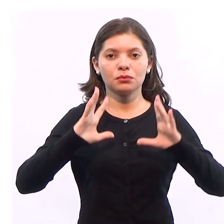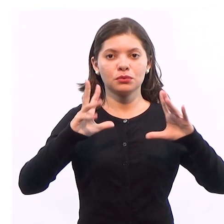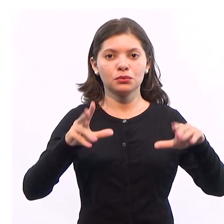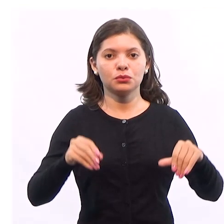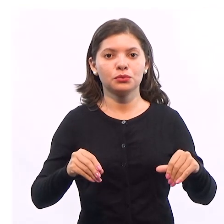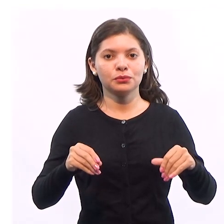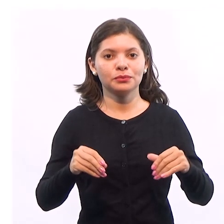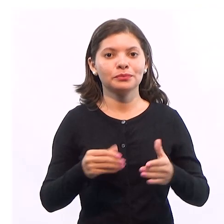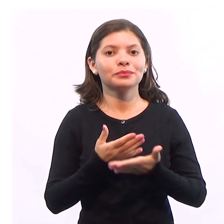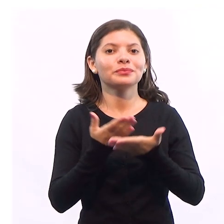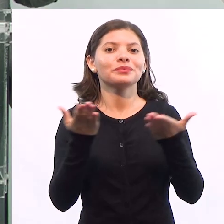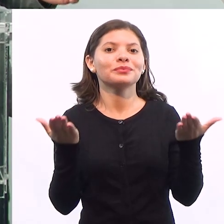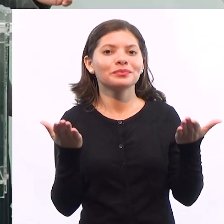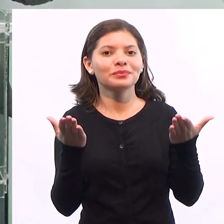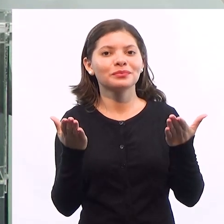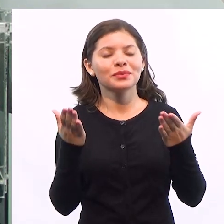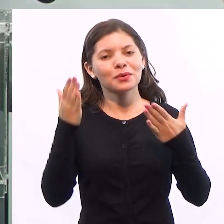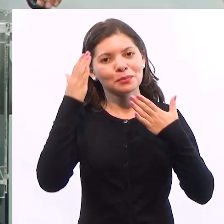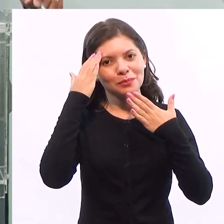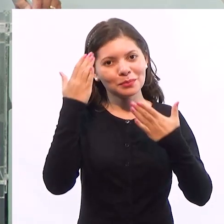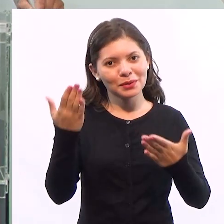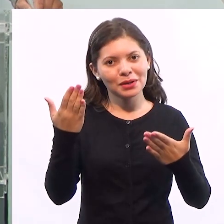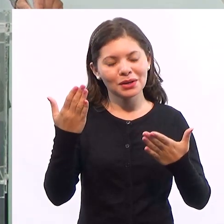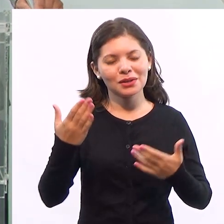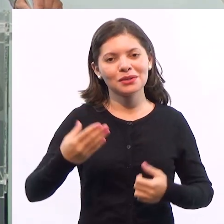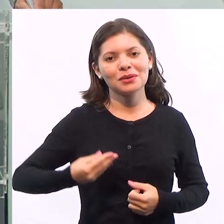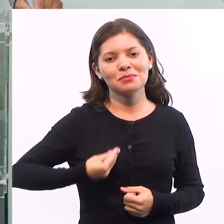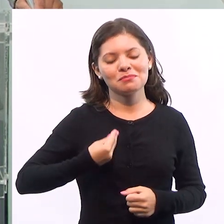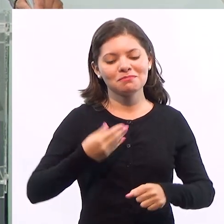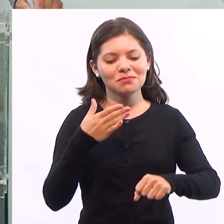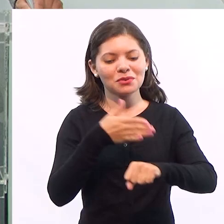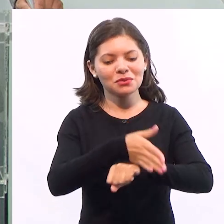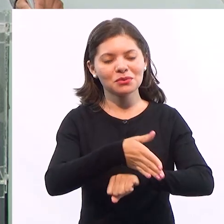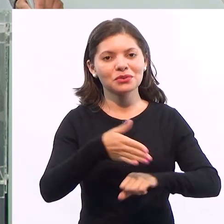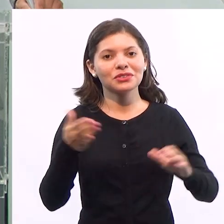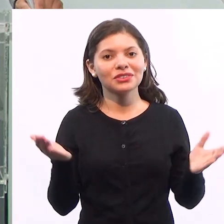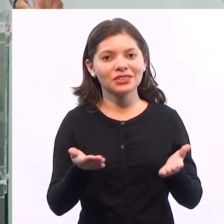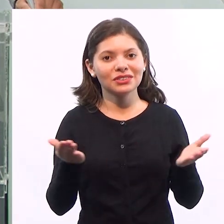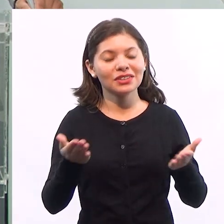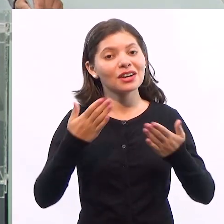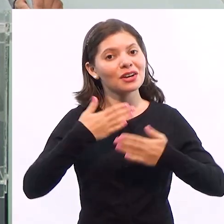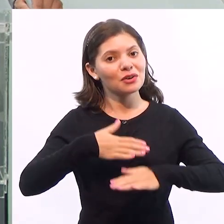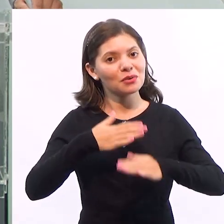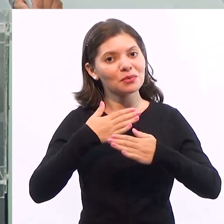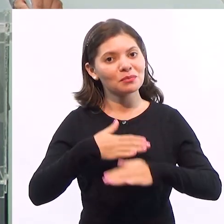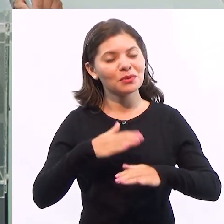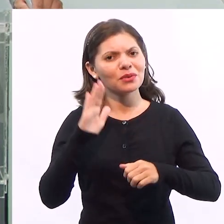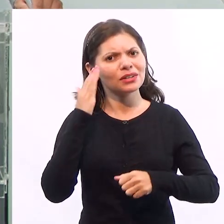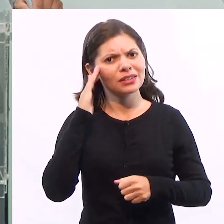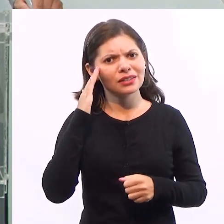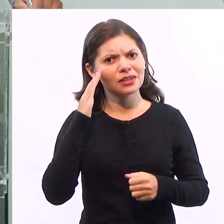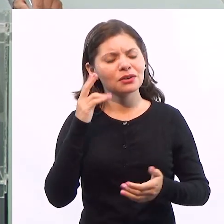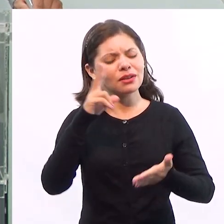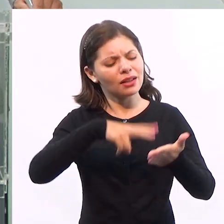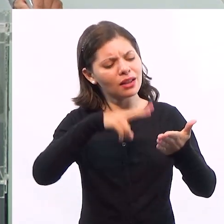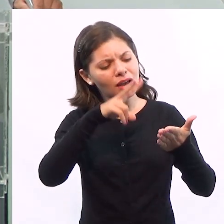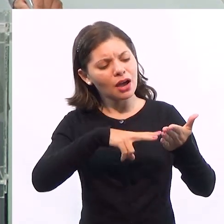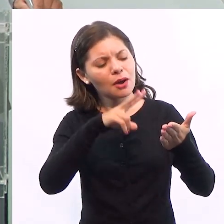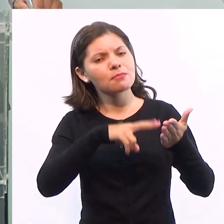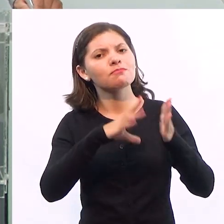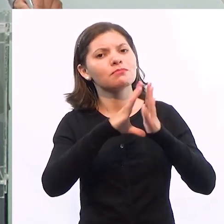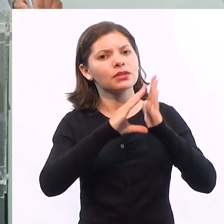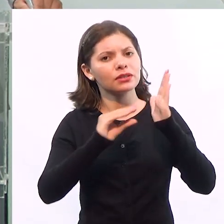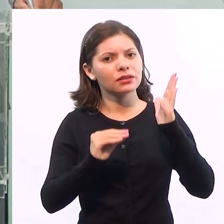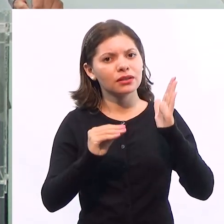um todo. Meu querido, quero te agradecer a tua participação na aula de hoje, fica tranquilo. Se você não entendeu alguma coisa, dá uma lida no material,